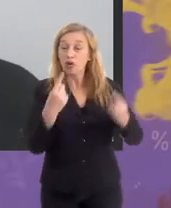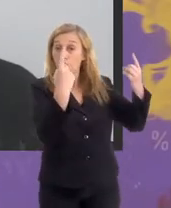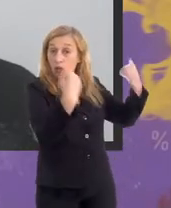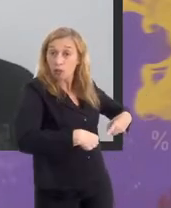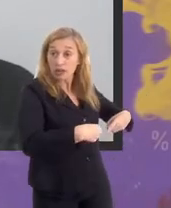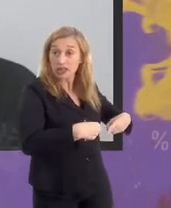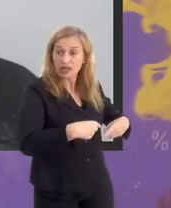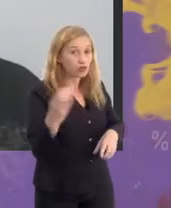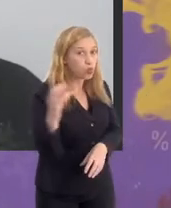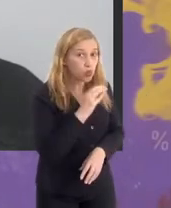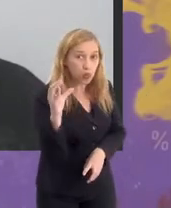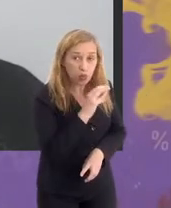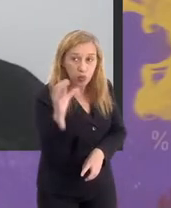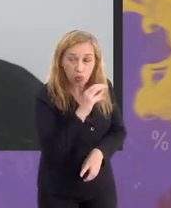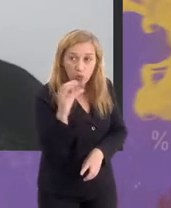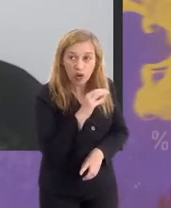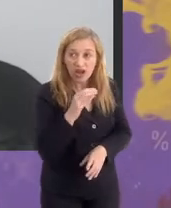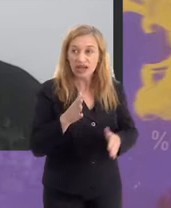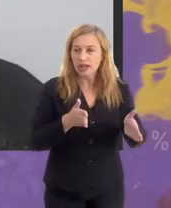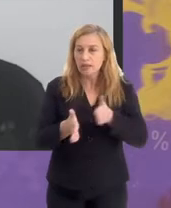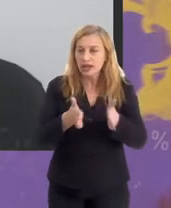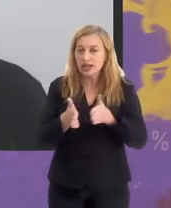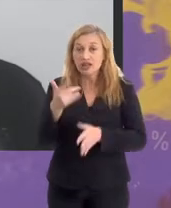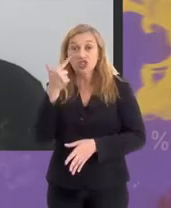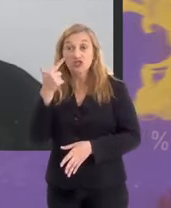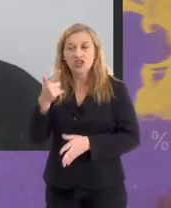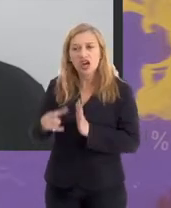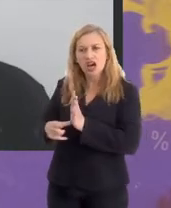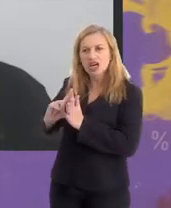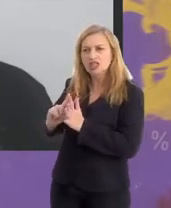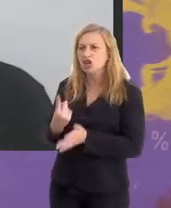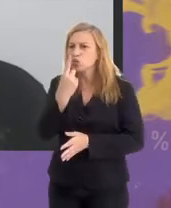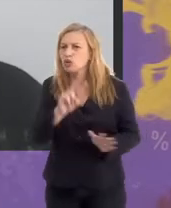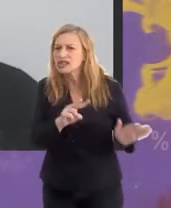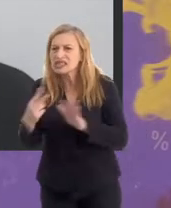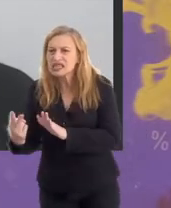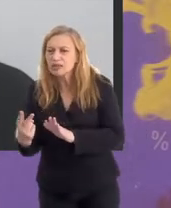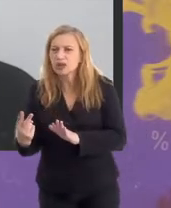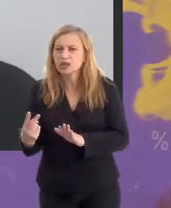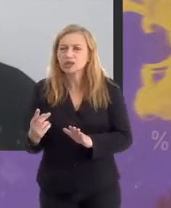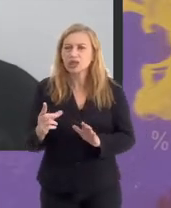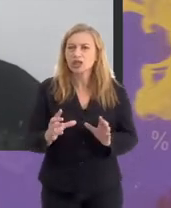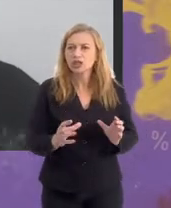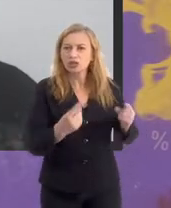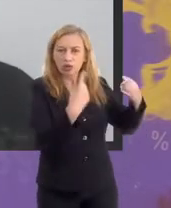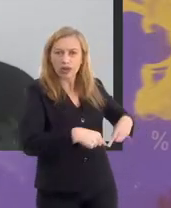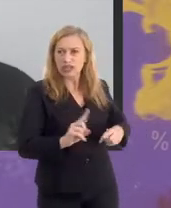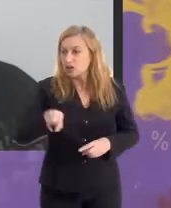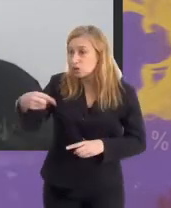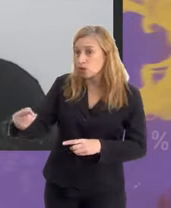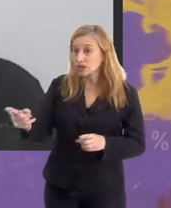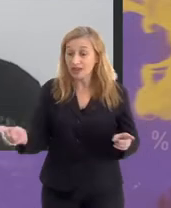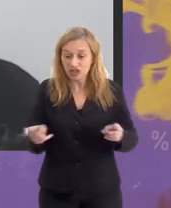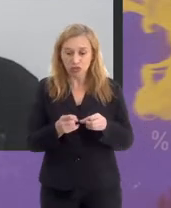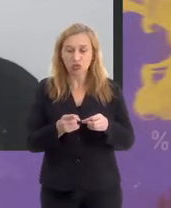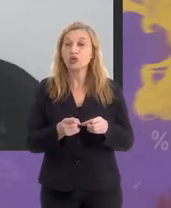novembro campeonato vão ser corridos né aquele intervalo que a gente via de uma semana entre um jogo